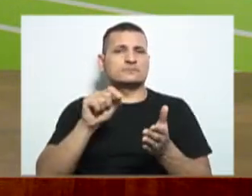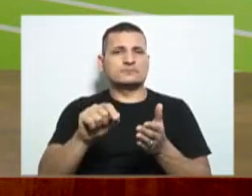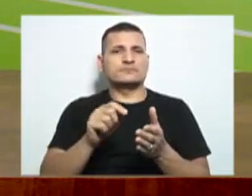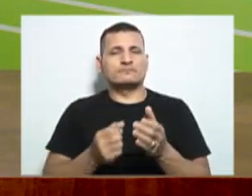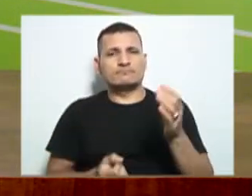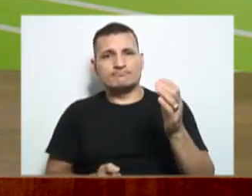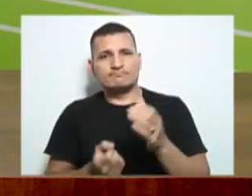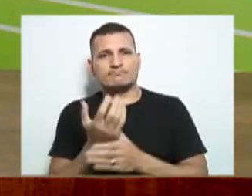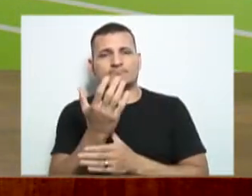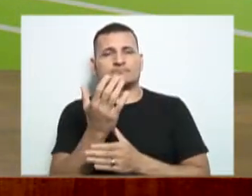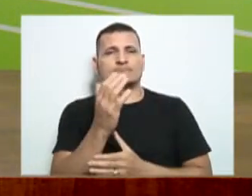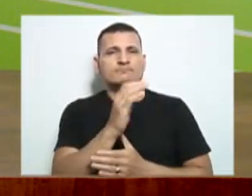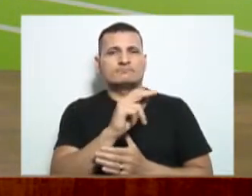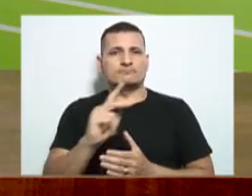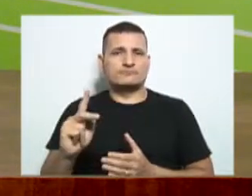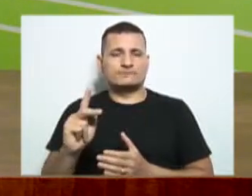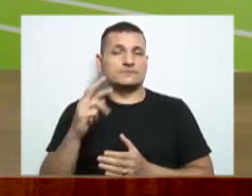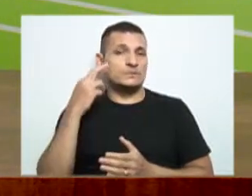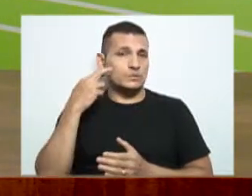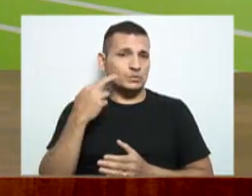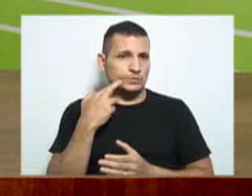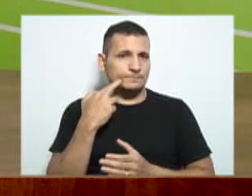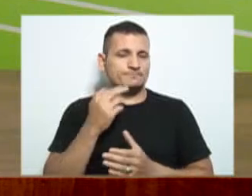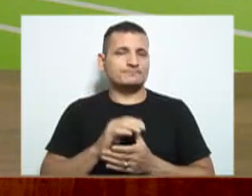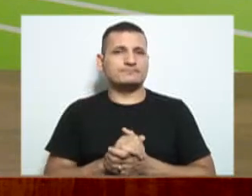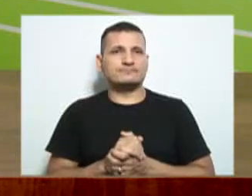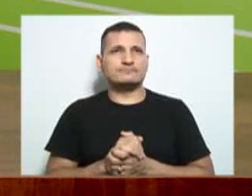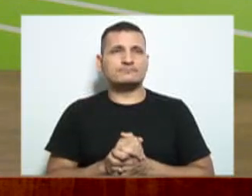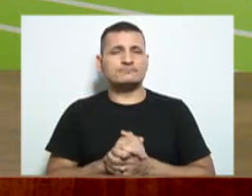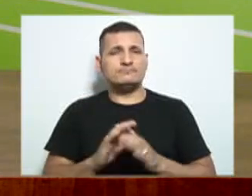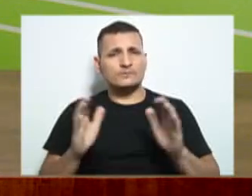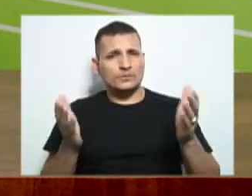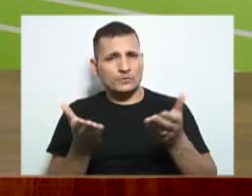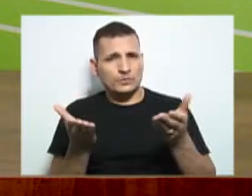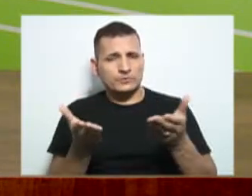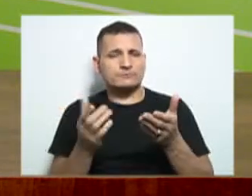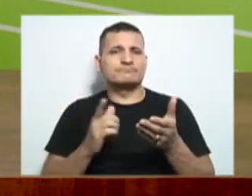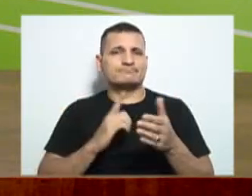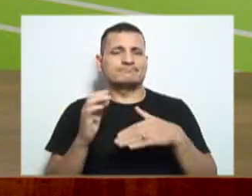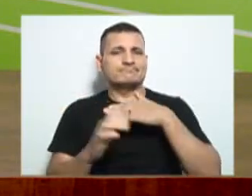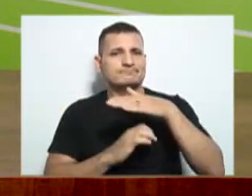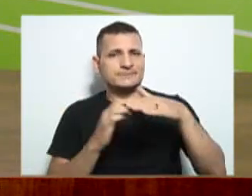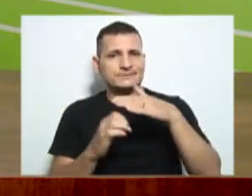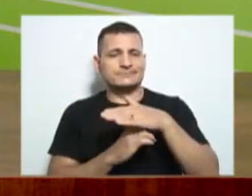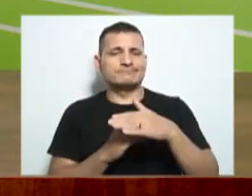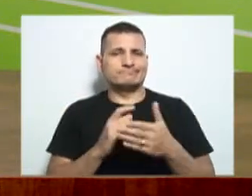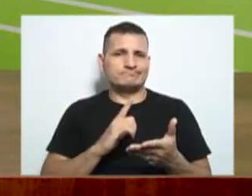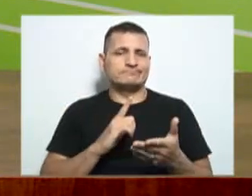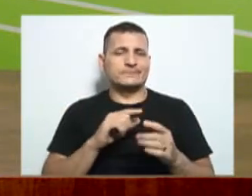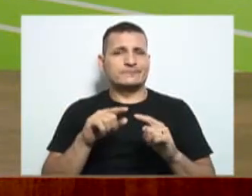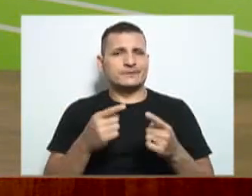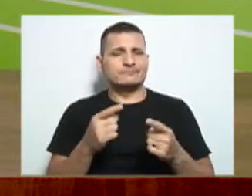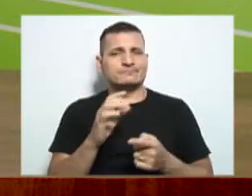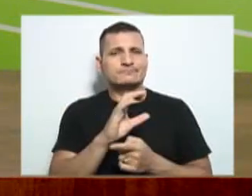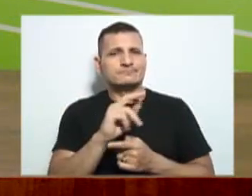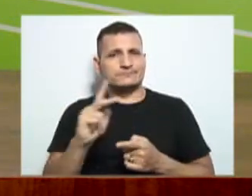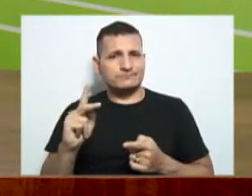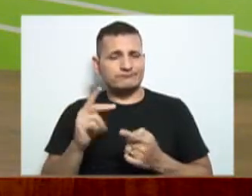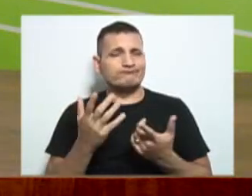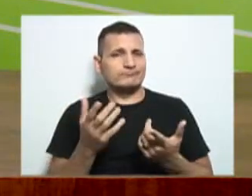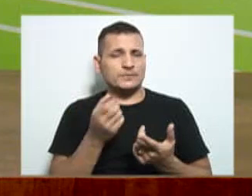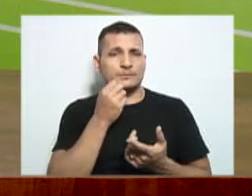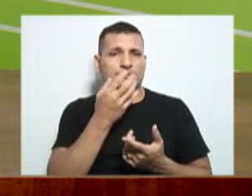de cooperativas no estado de Rondônia, que hoje nós temos aqui grandes empresas e cooperativas, é muito interessante para